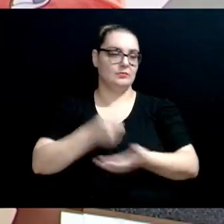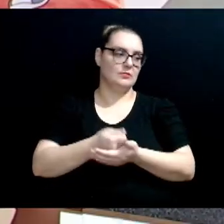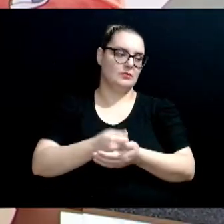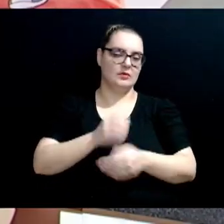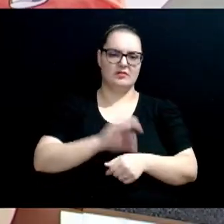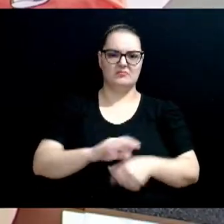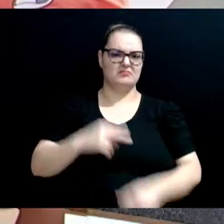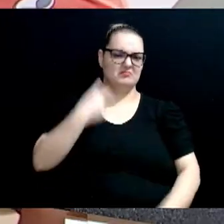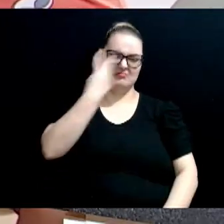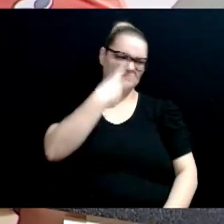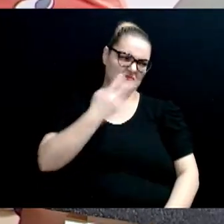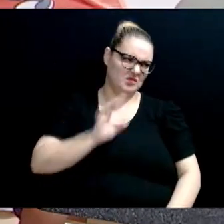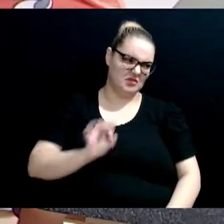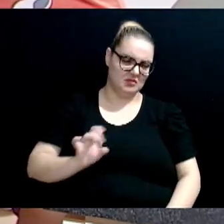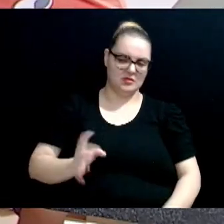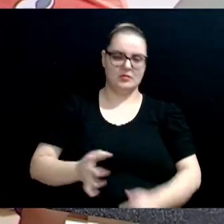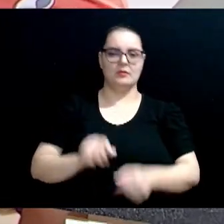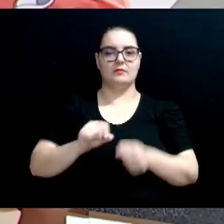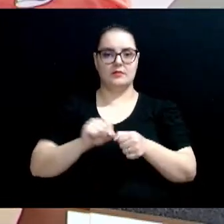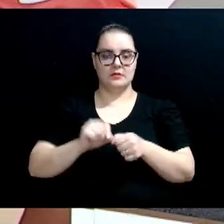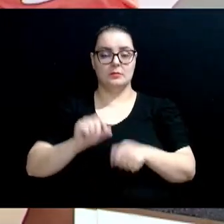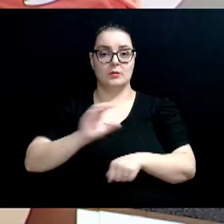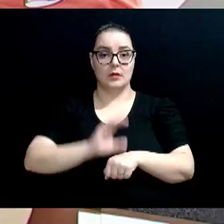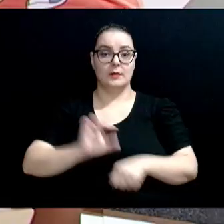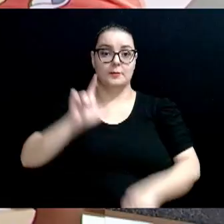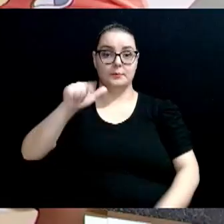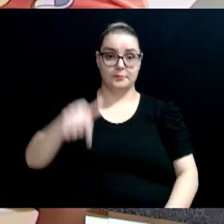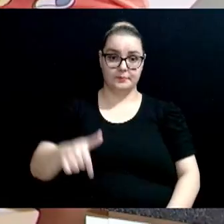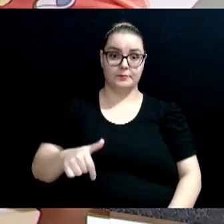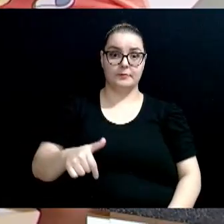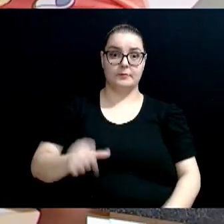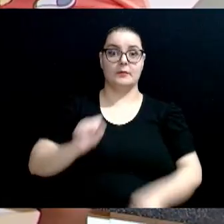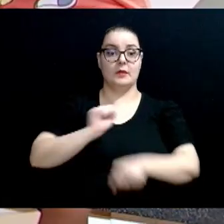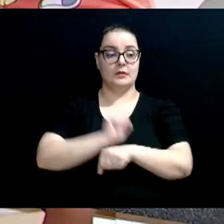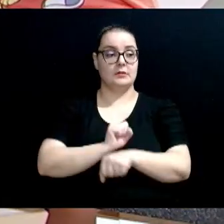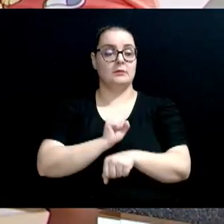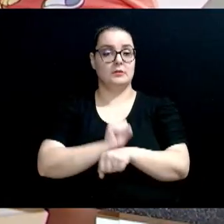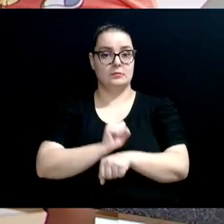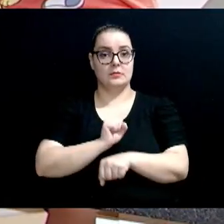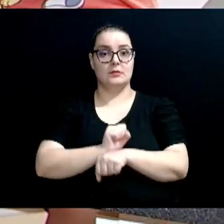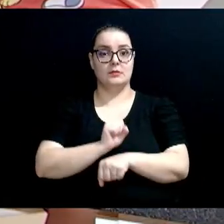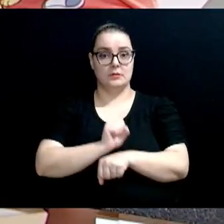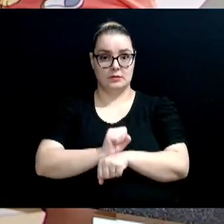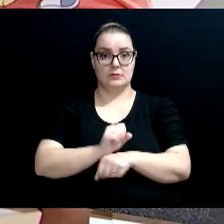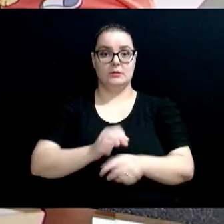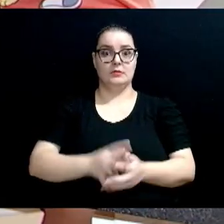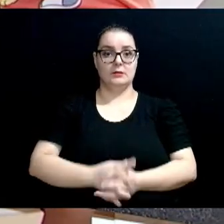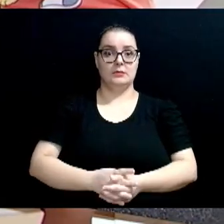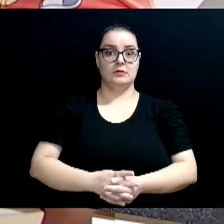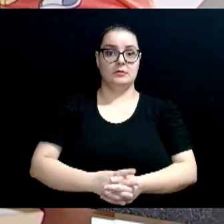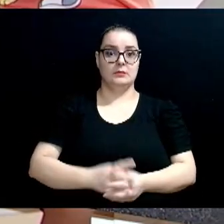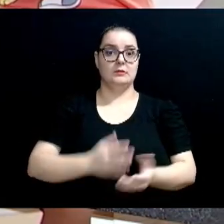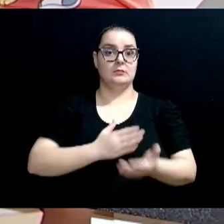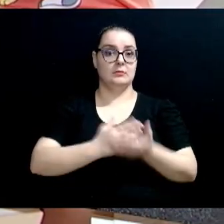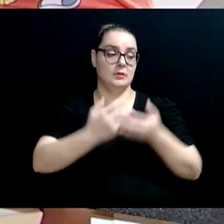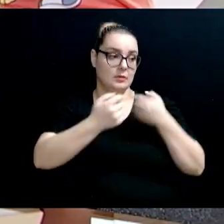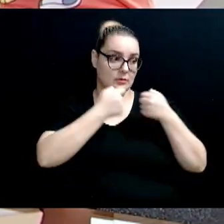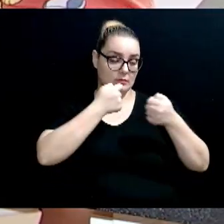2 horas, fizemos. Depois disso a gente aguardou para que começassem as